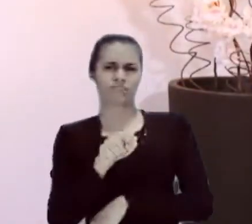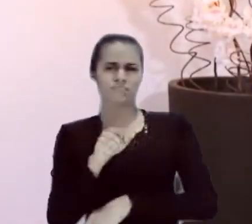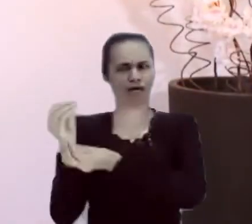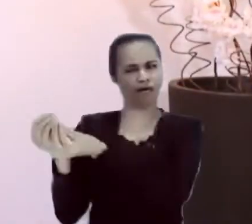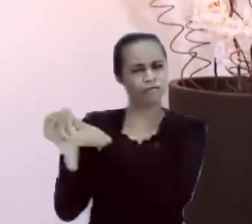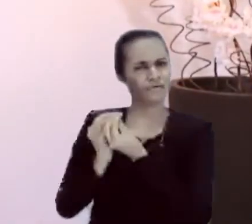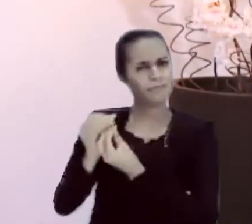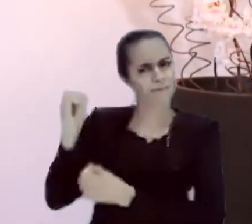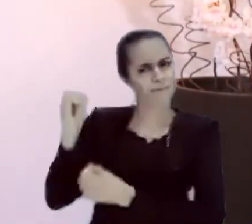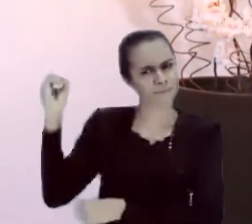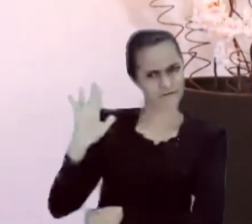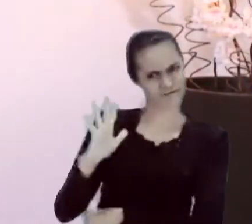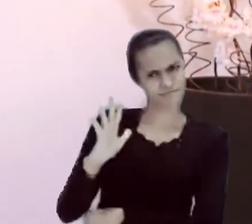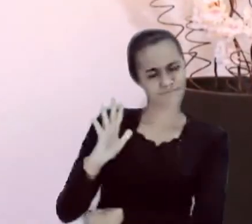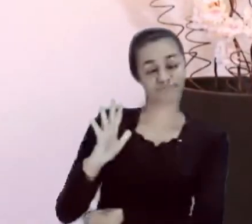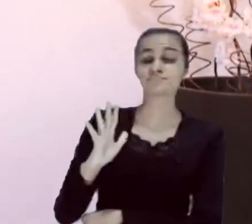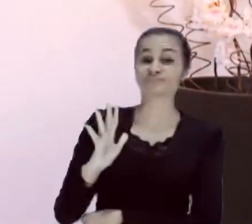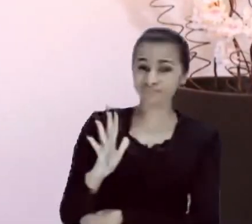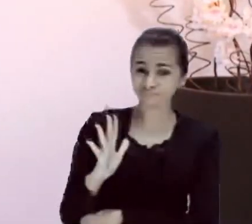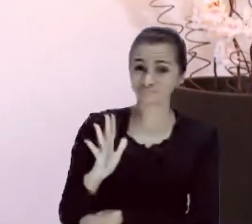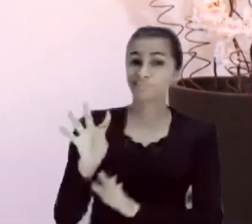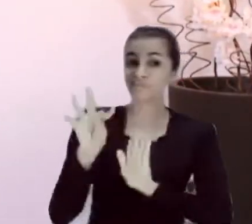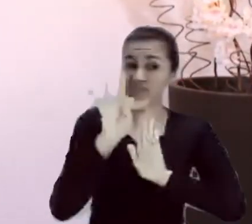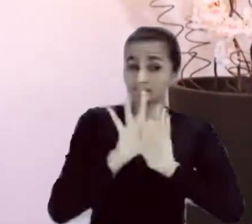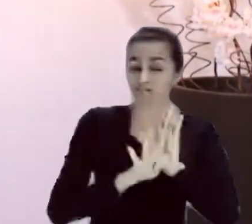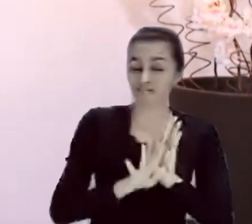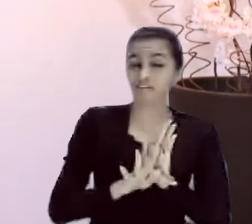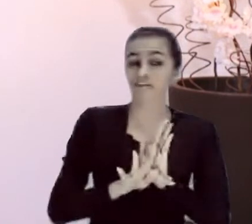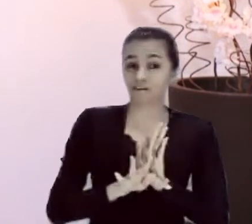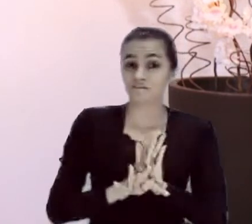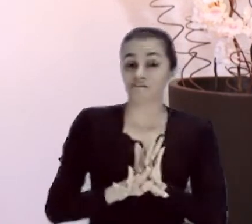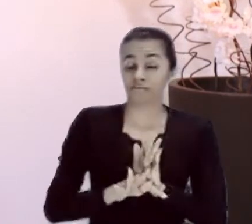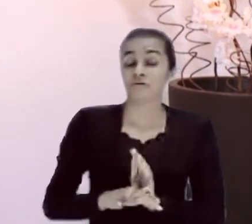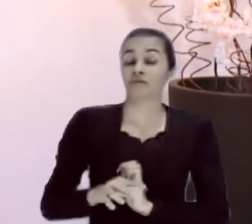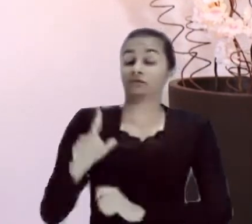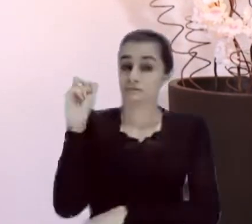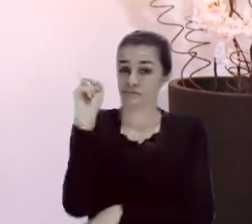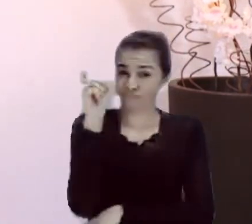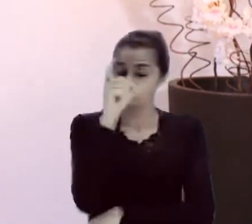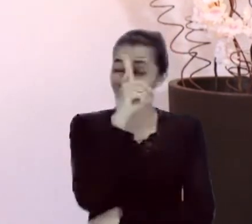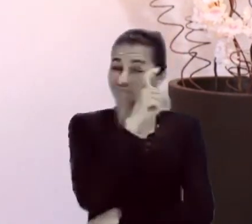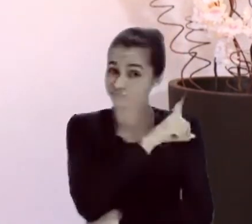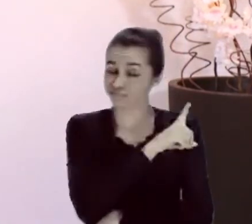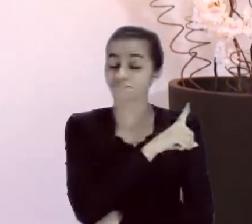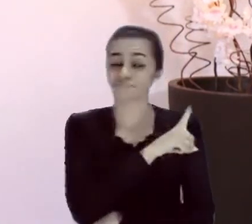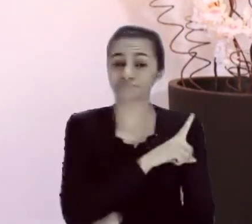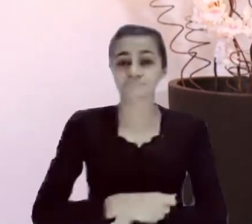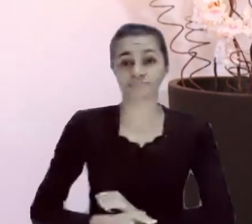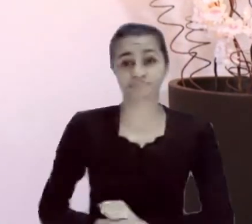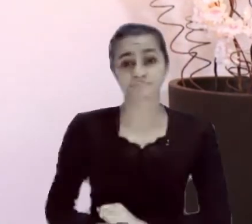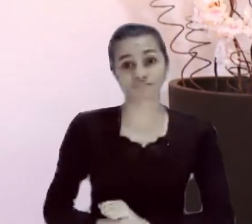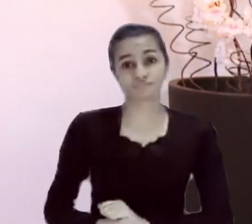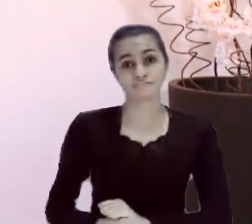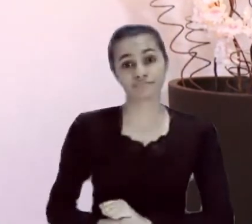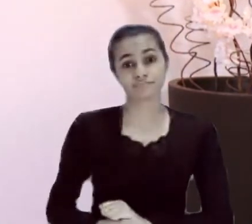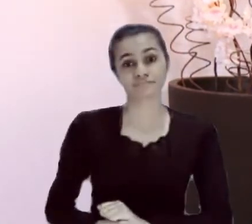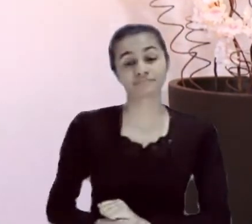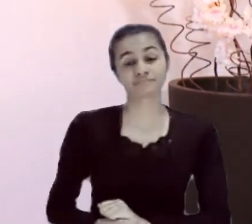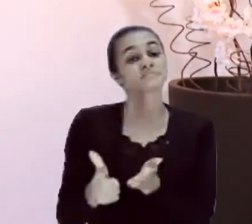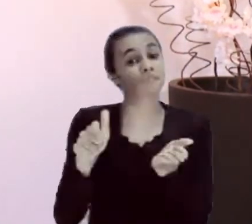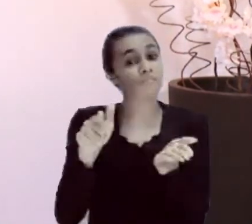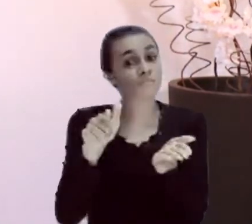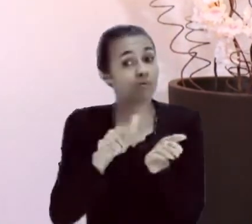texto é pesadíssimo. Perceba que no código espiritual do salvo